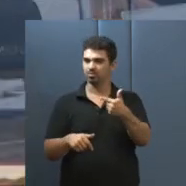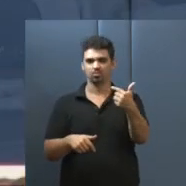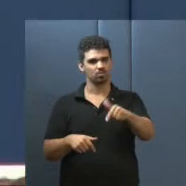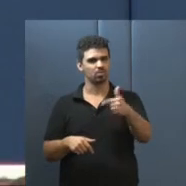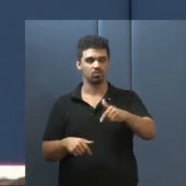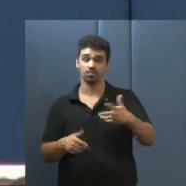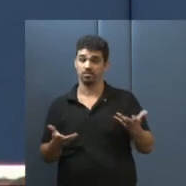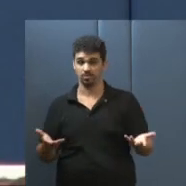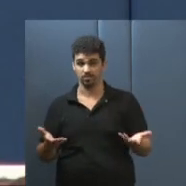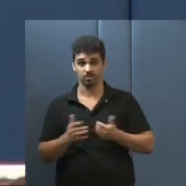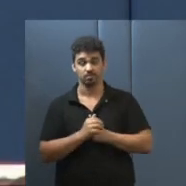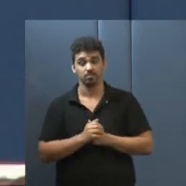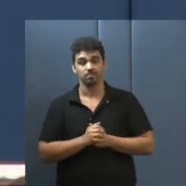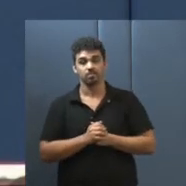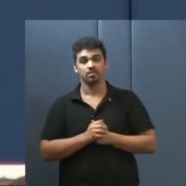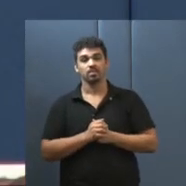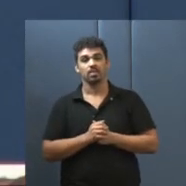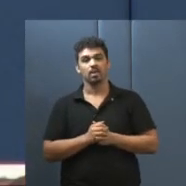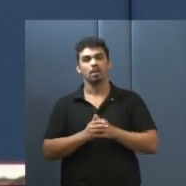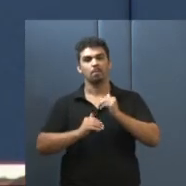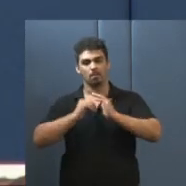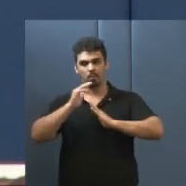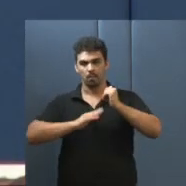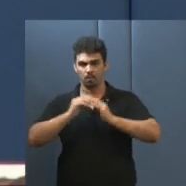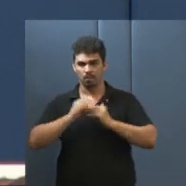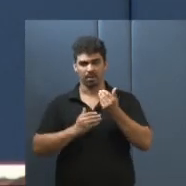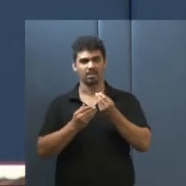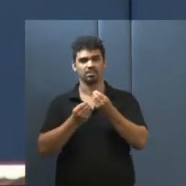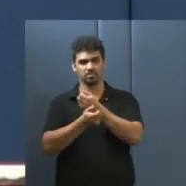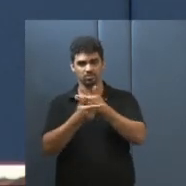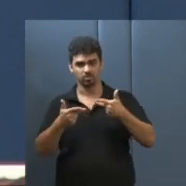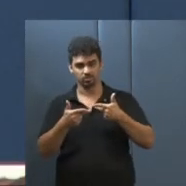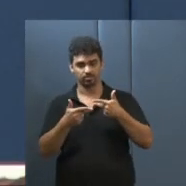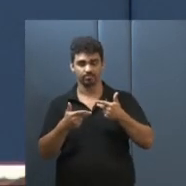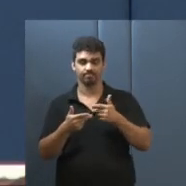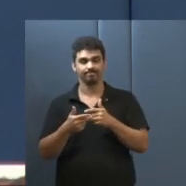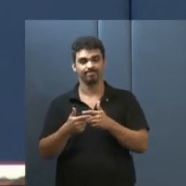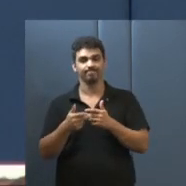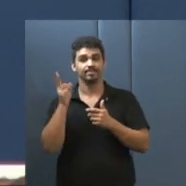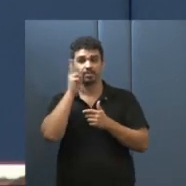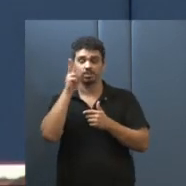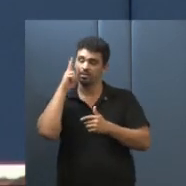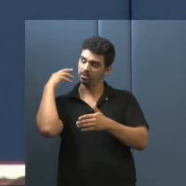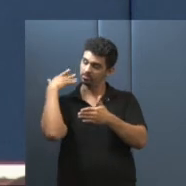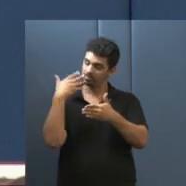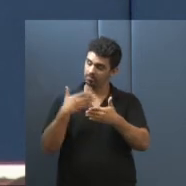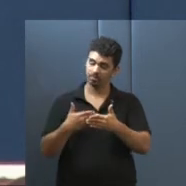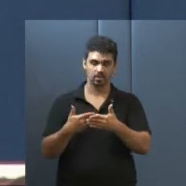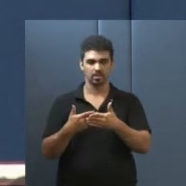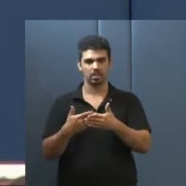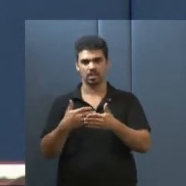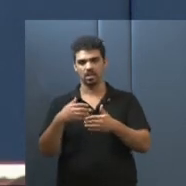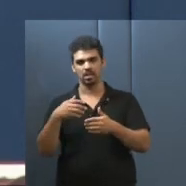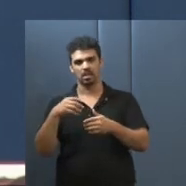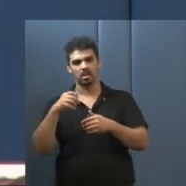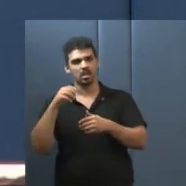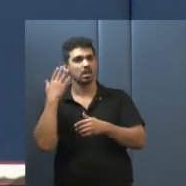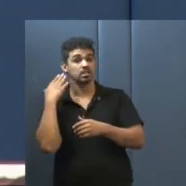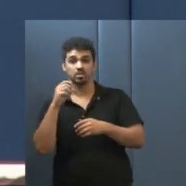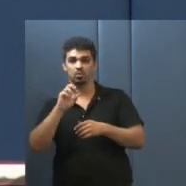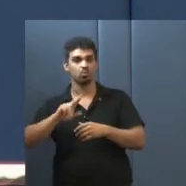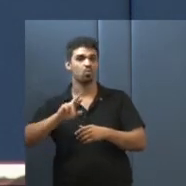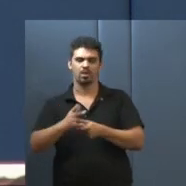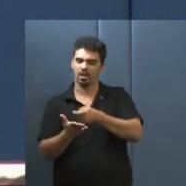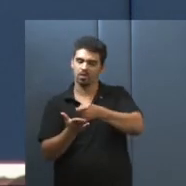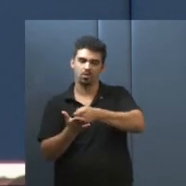operação. Por prática e historicamente, nós não éramos obrigados, na verdade, o Caio bem falou,